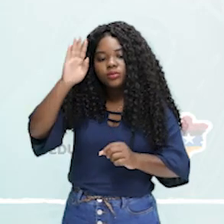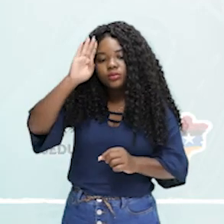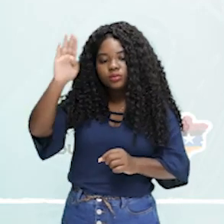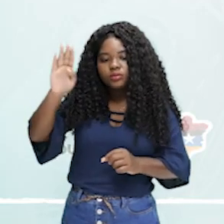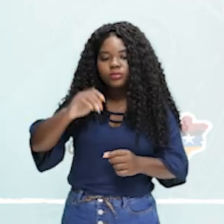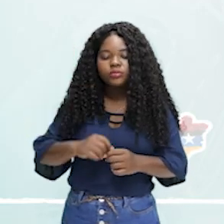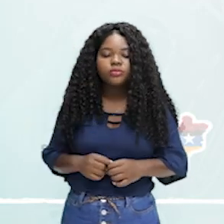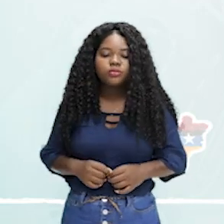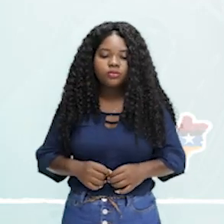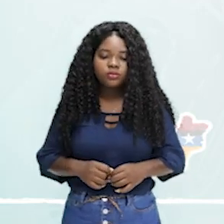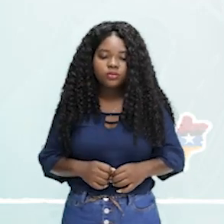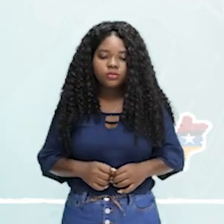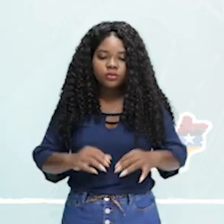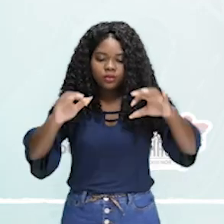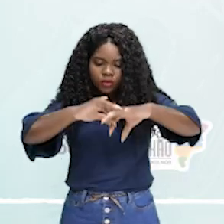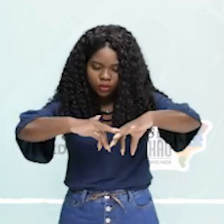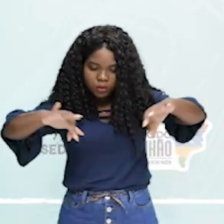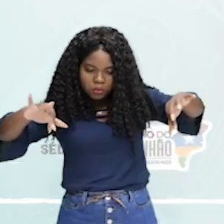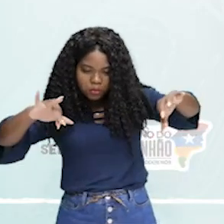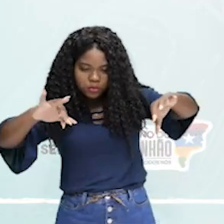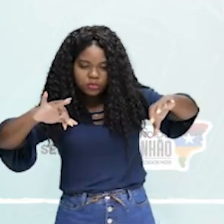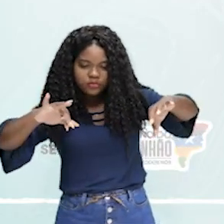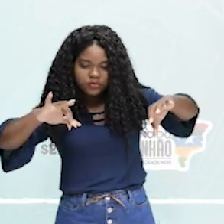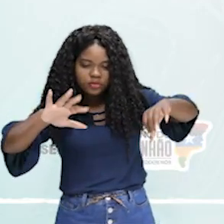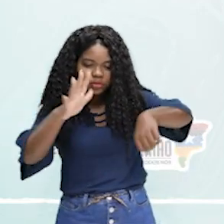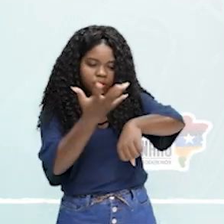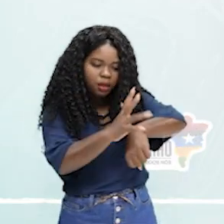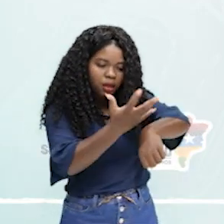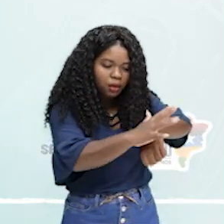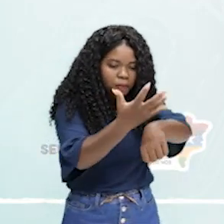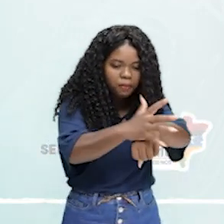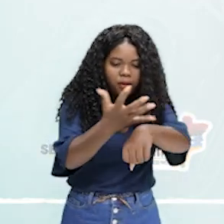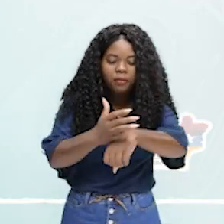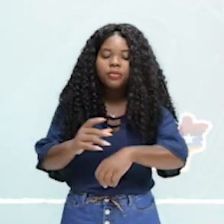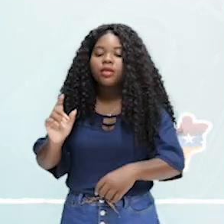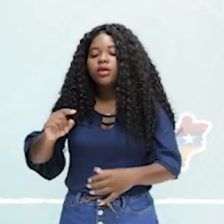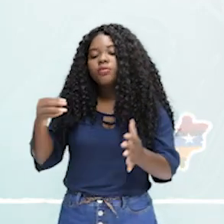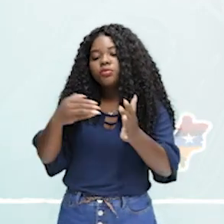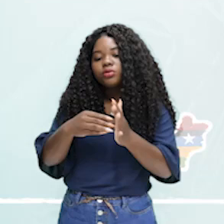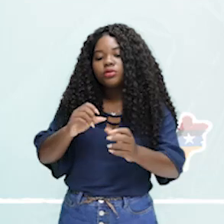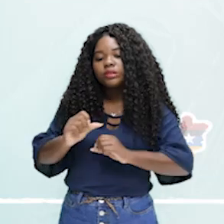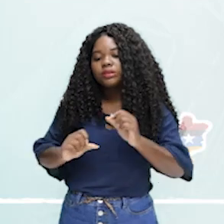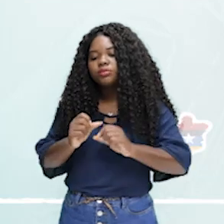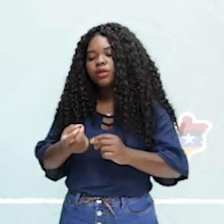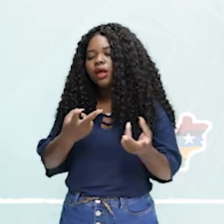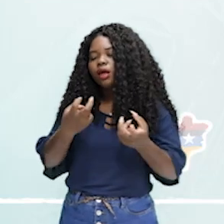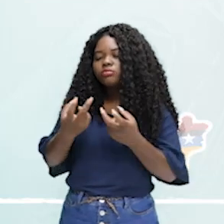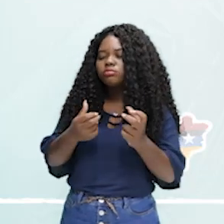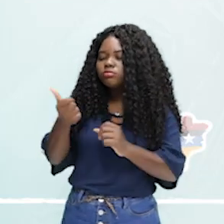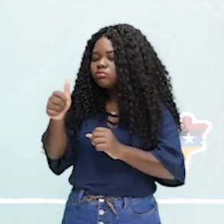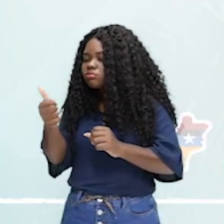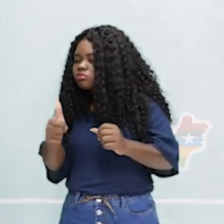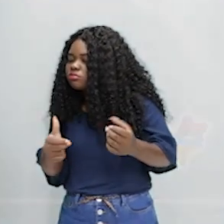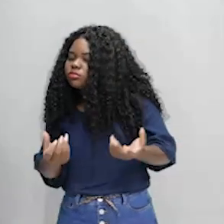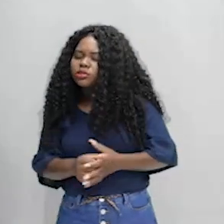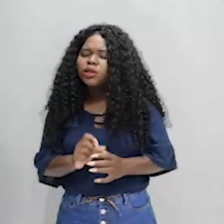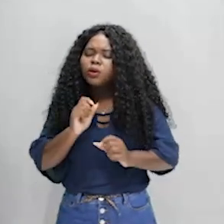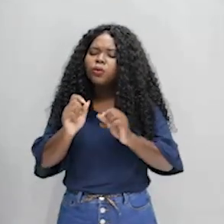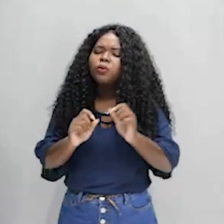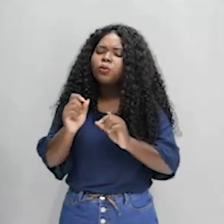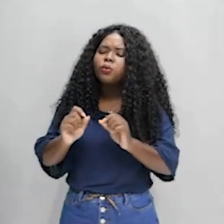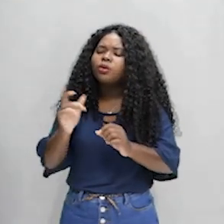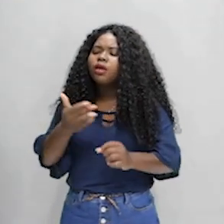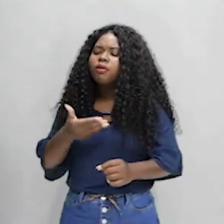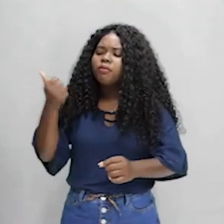periodizar, dividir esses treinamentos, tá certo? E por último a gente vai avaliar, vai ver o que